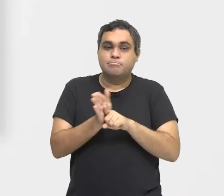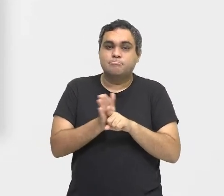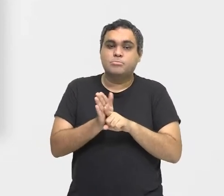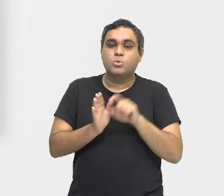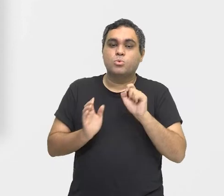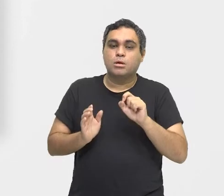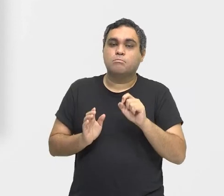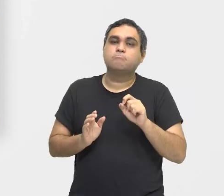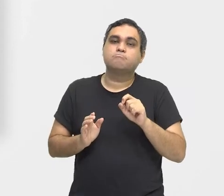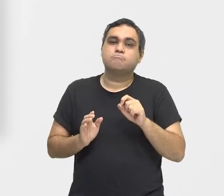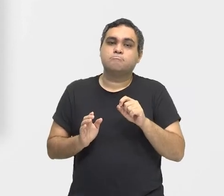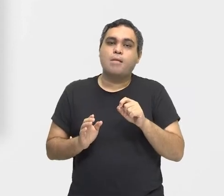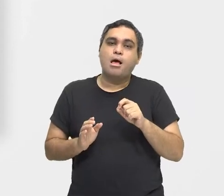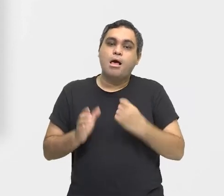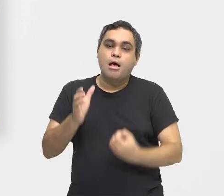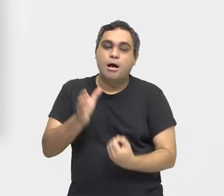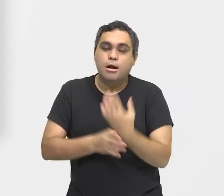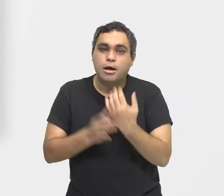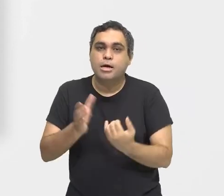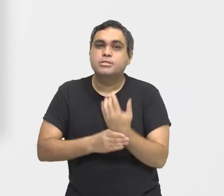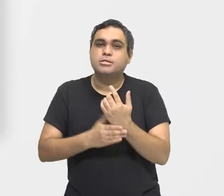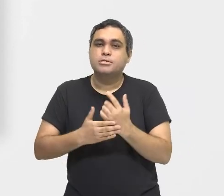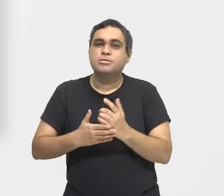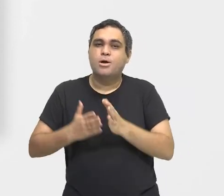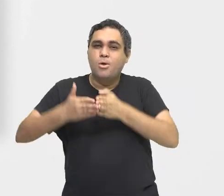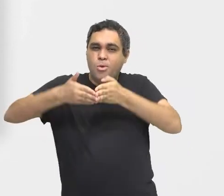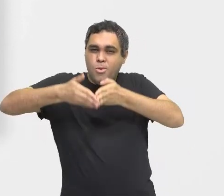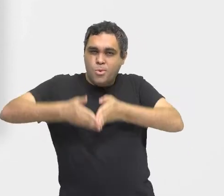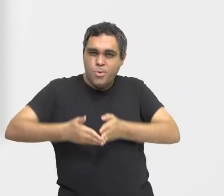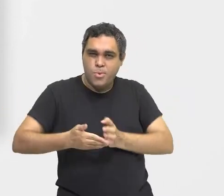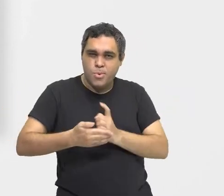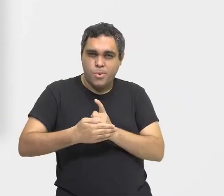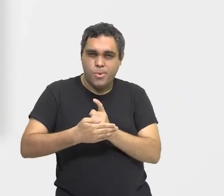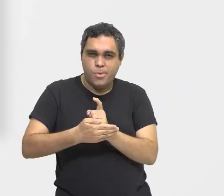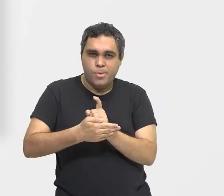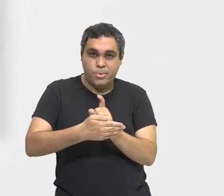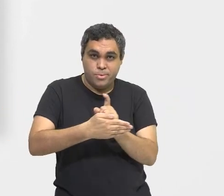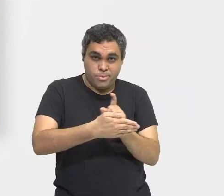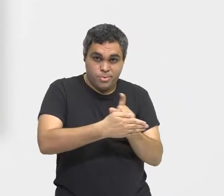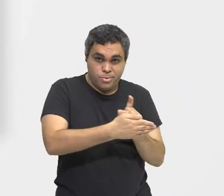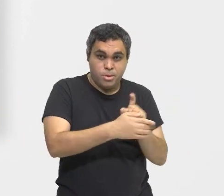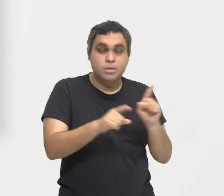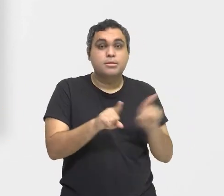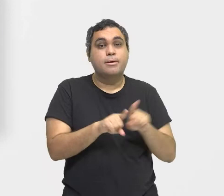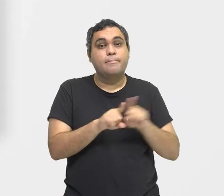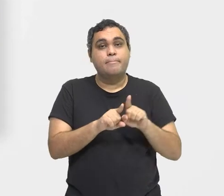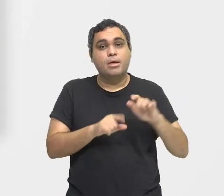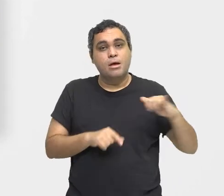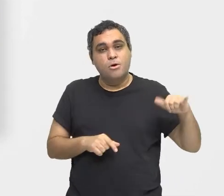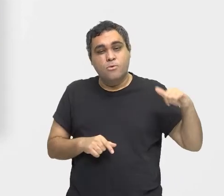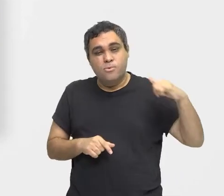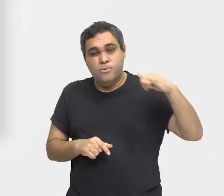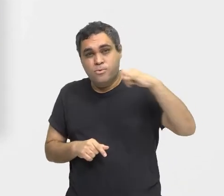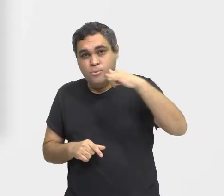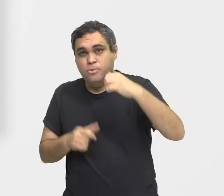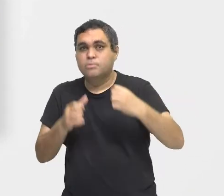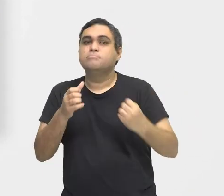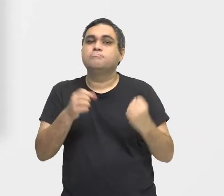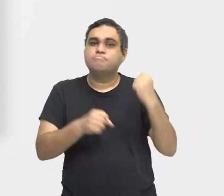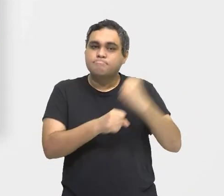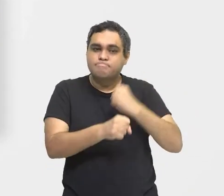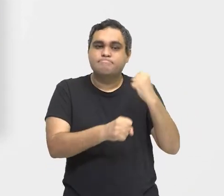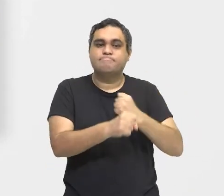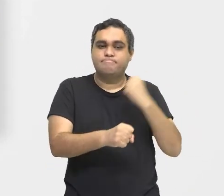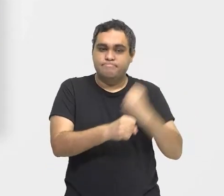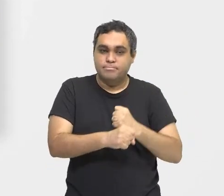de submarinos e também de aeronaves. A Embraer, gente, é uma das maiores empresas na fabricação de aviões e